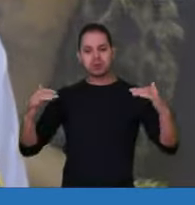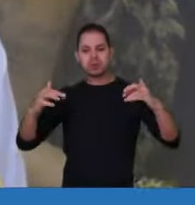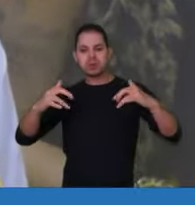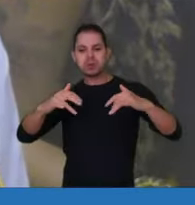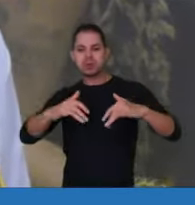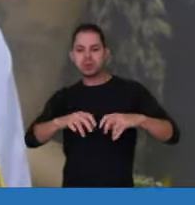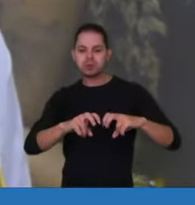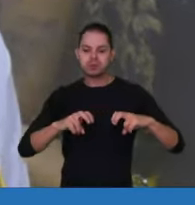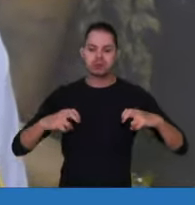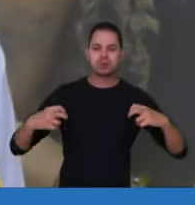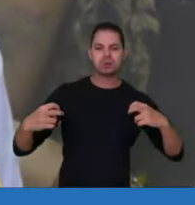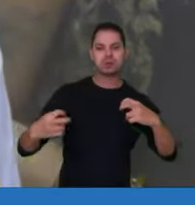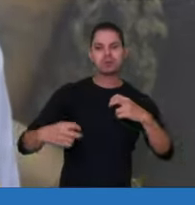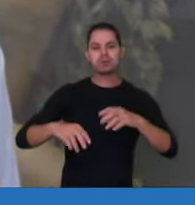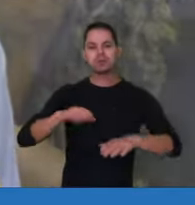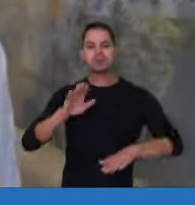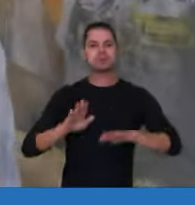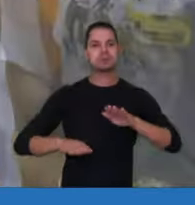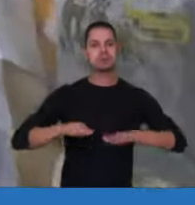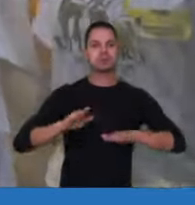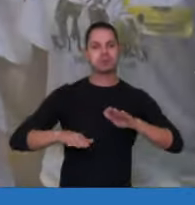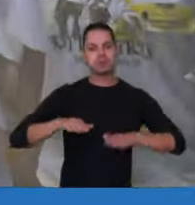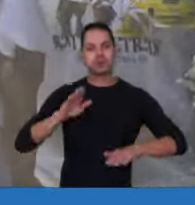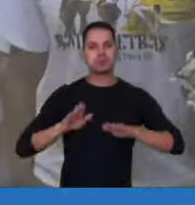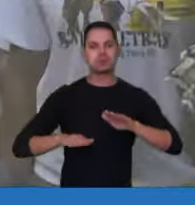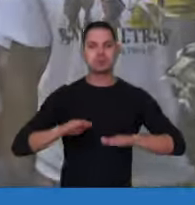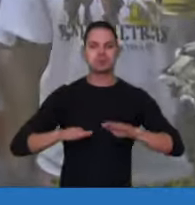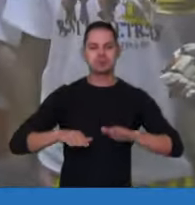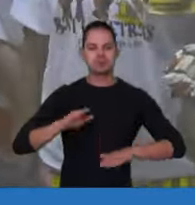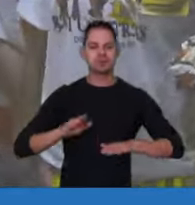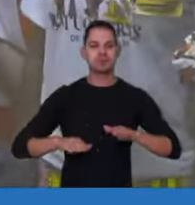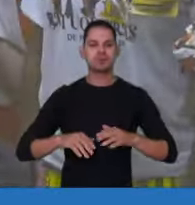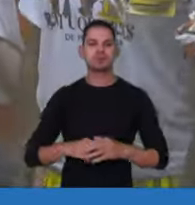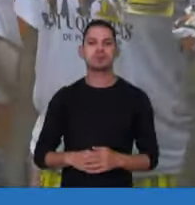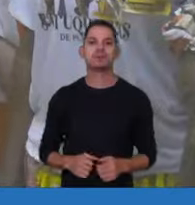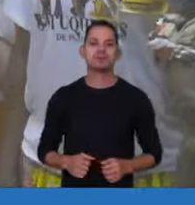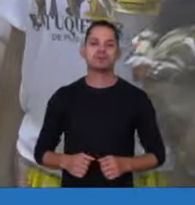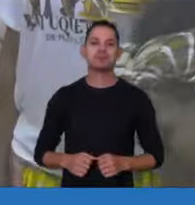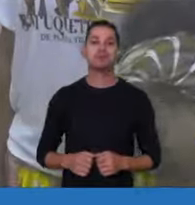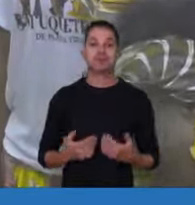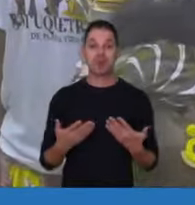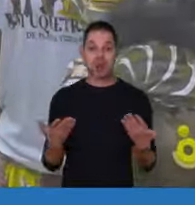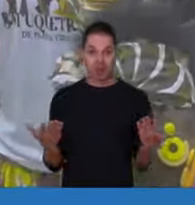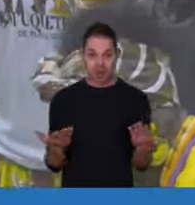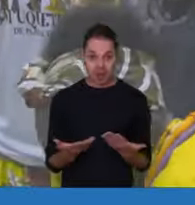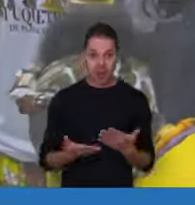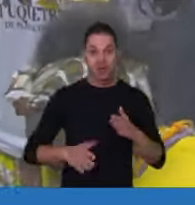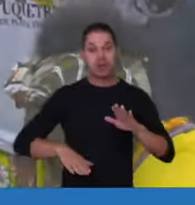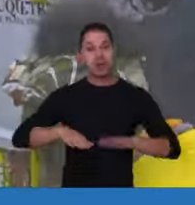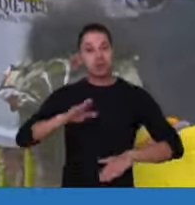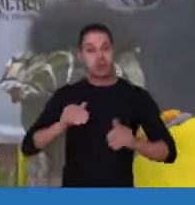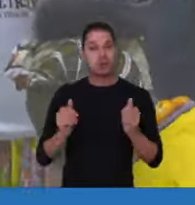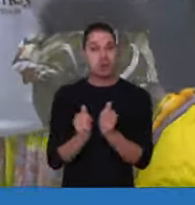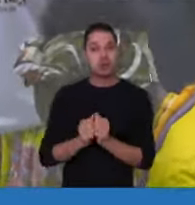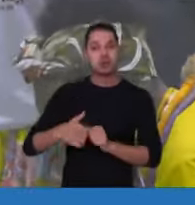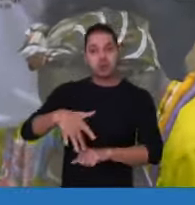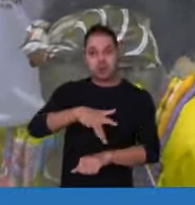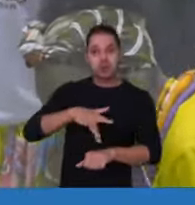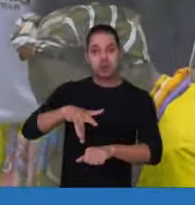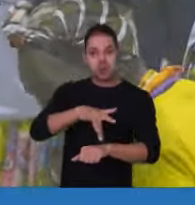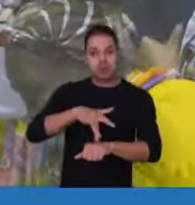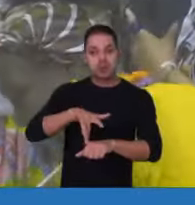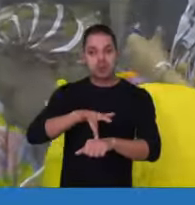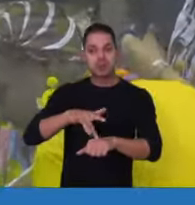viemos. Viemos dançar tambor. Agora a gente vai com tambor e com dança, porque